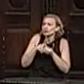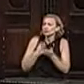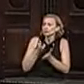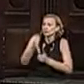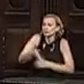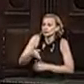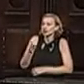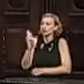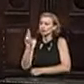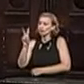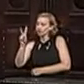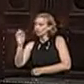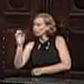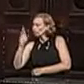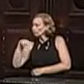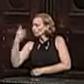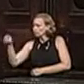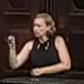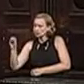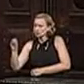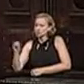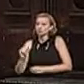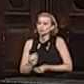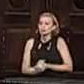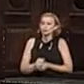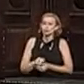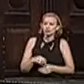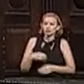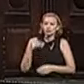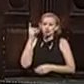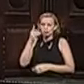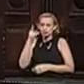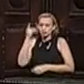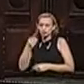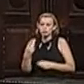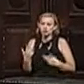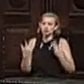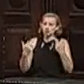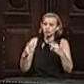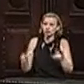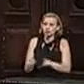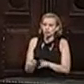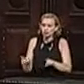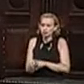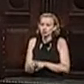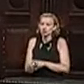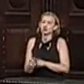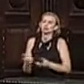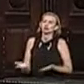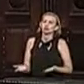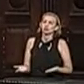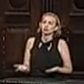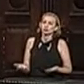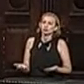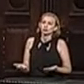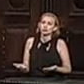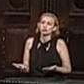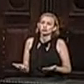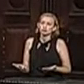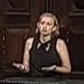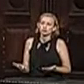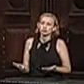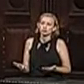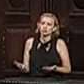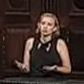do período mais chuvoso. Senhoras e senhores deputados, a mesma coisa, o mesmo efeito